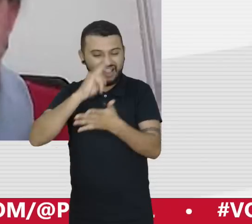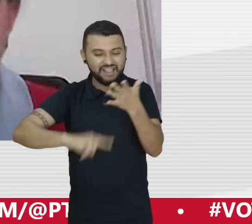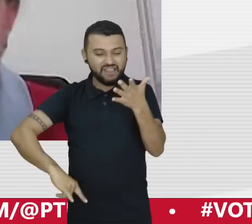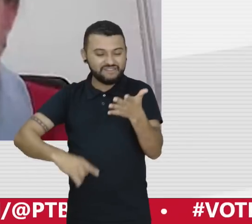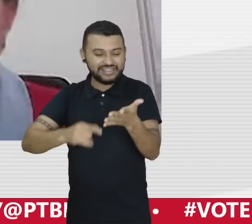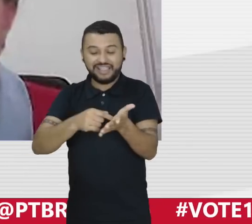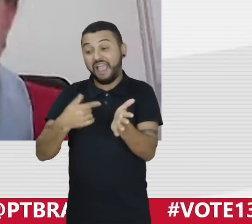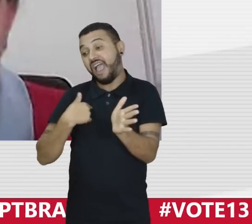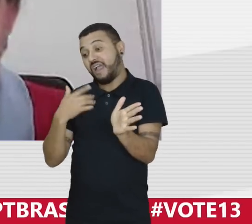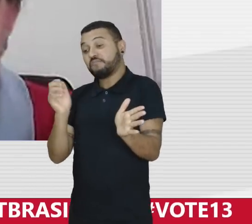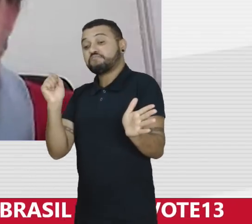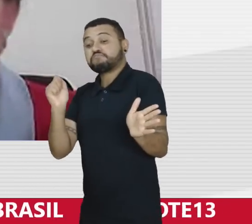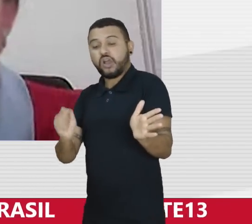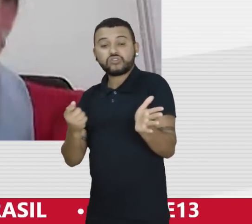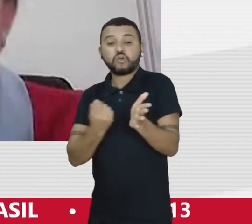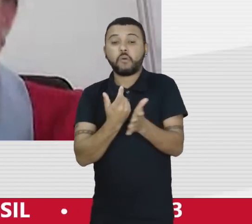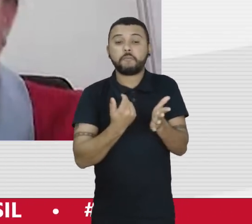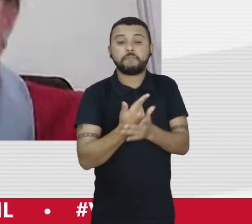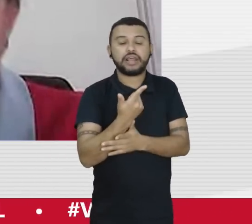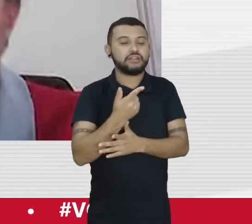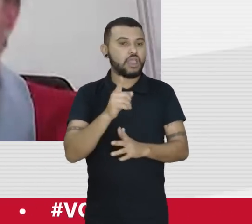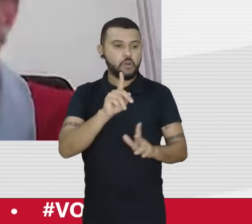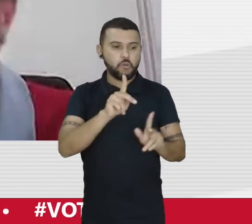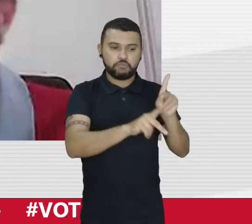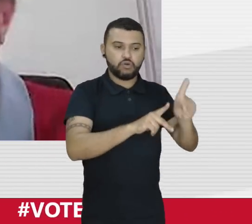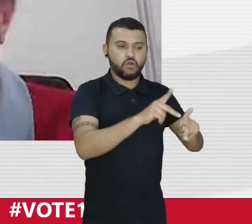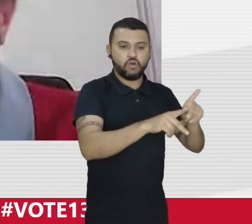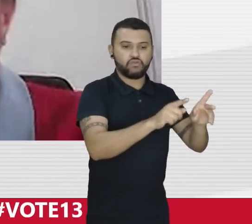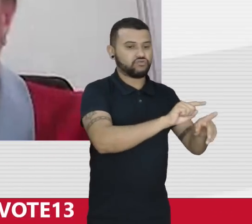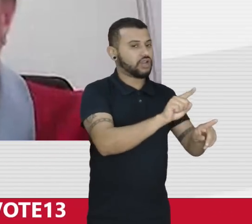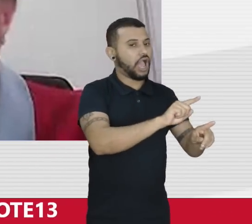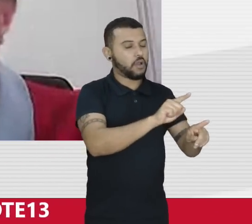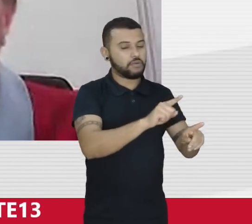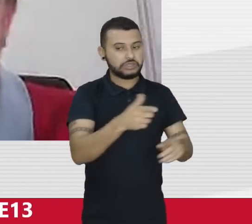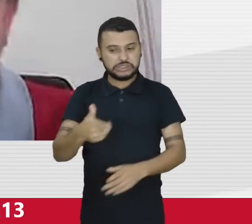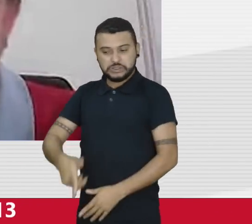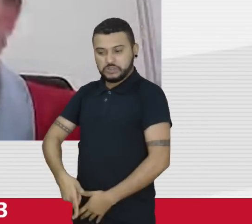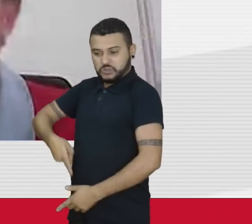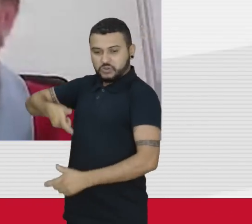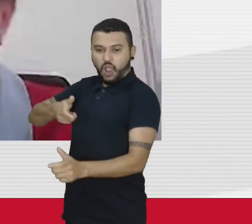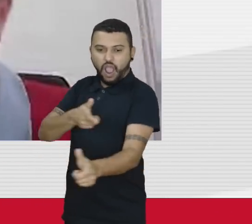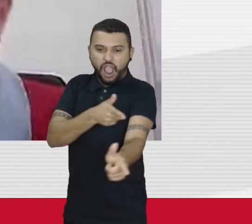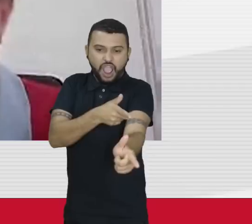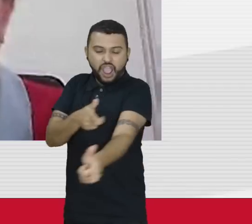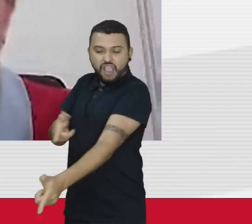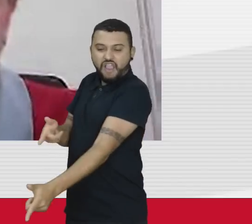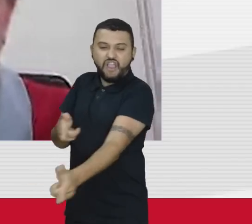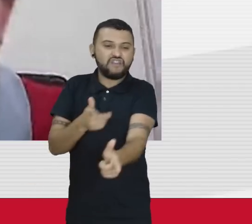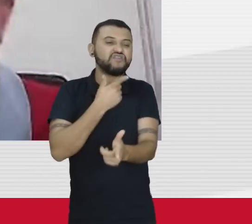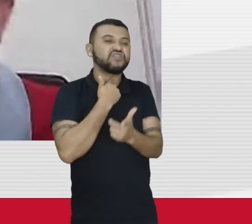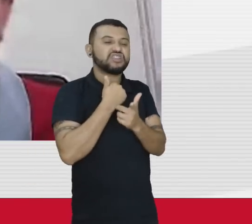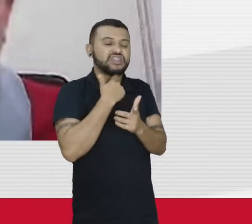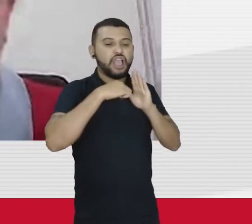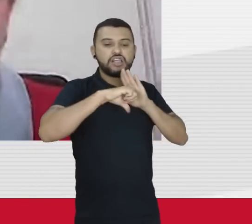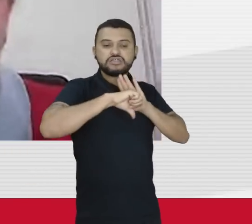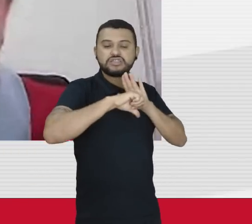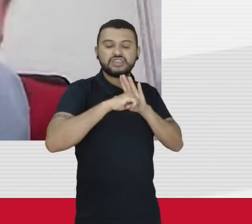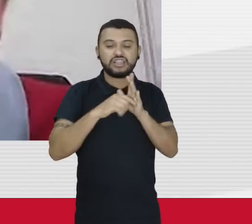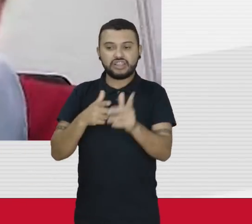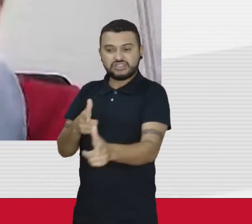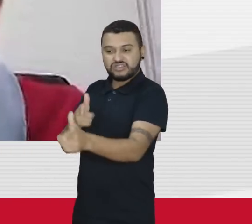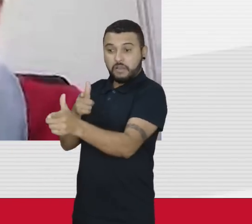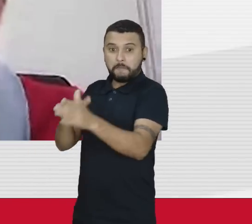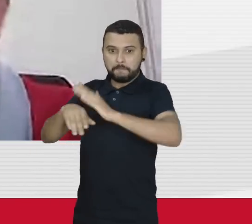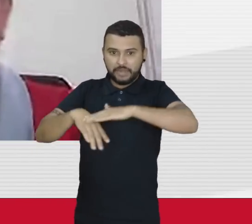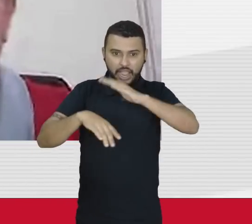então não é o cidadão que está comprando fuzil, mas com certeza muito criminoso está melhor